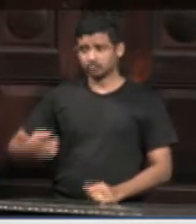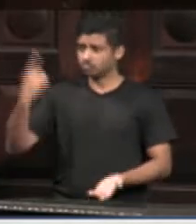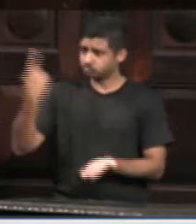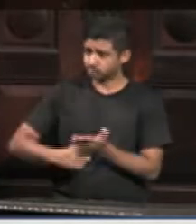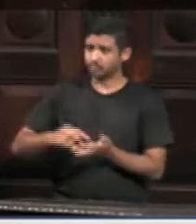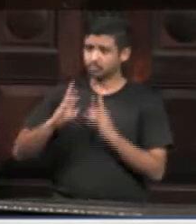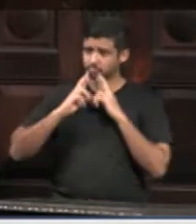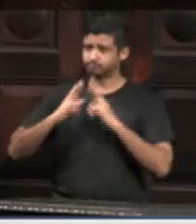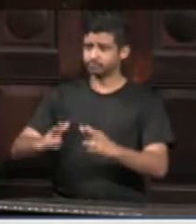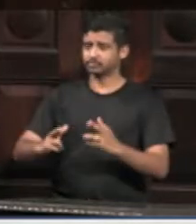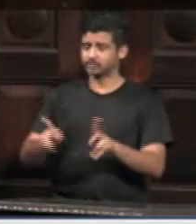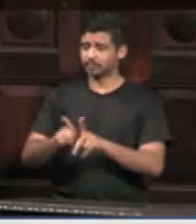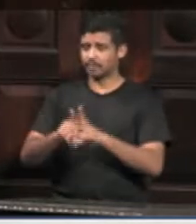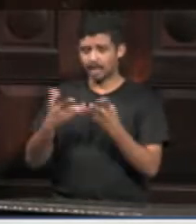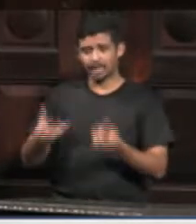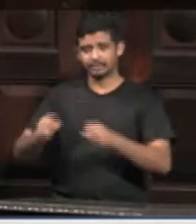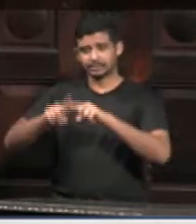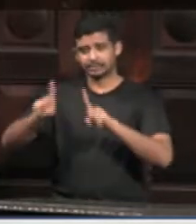esses servidores.